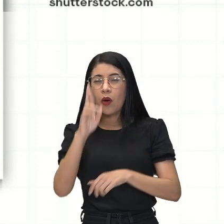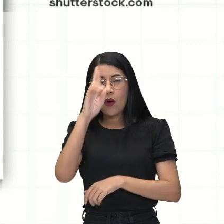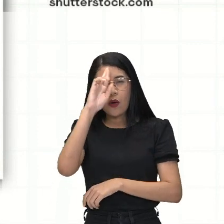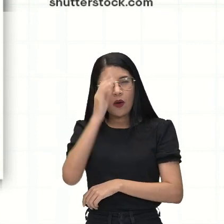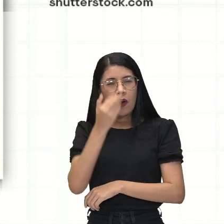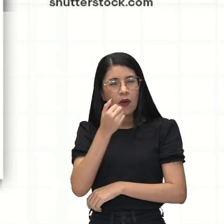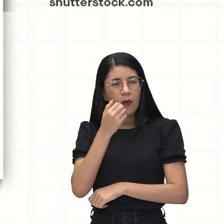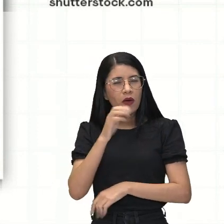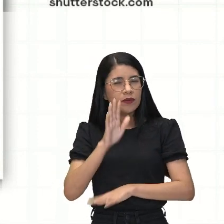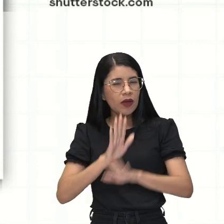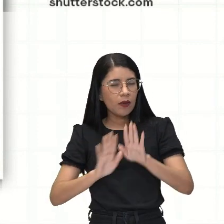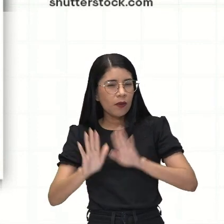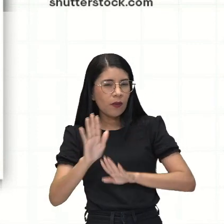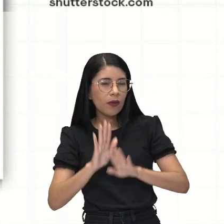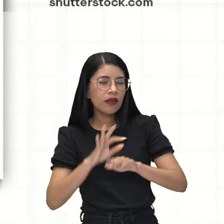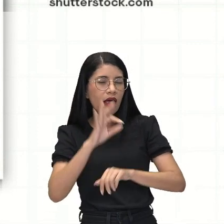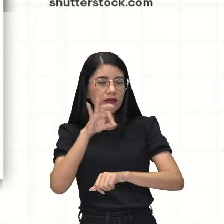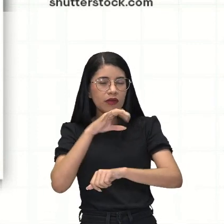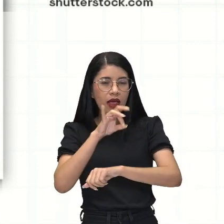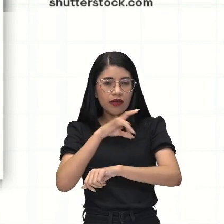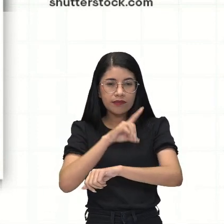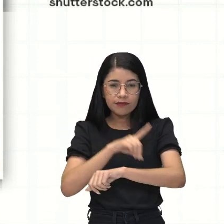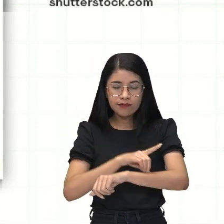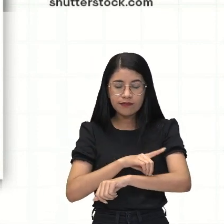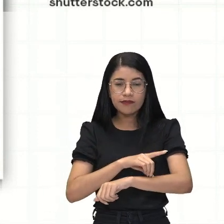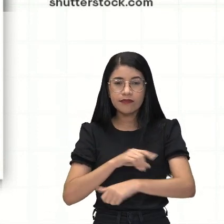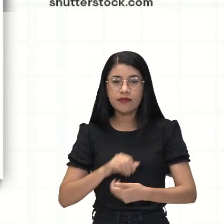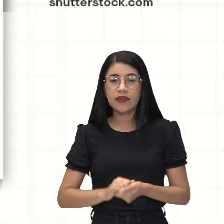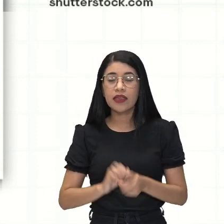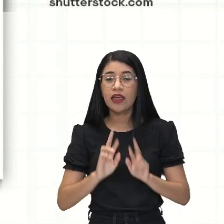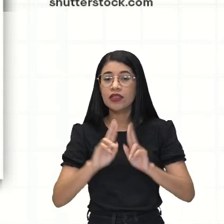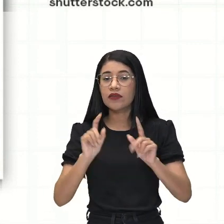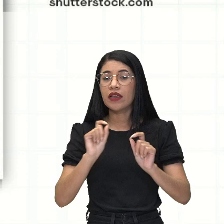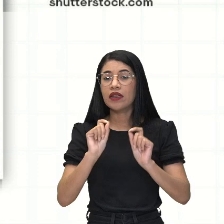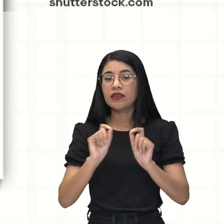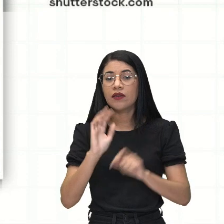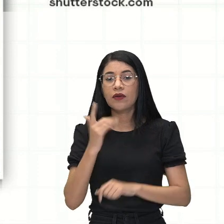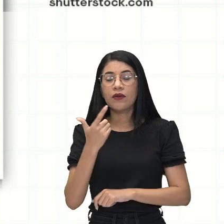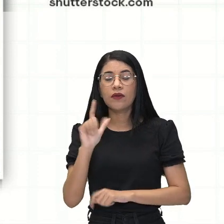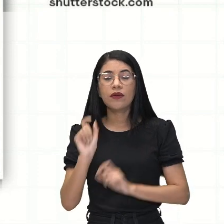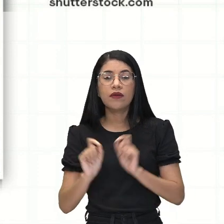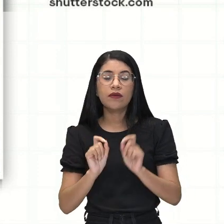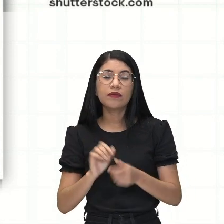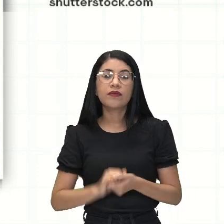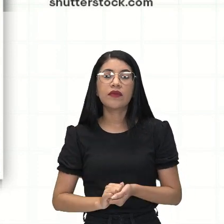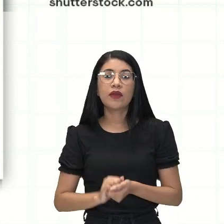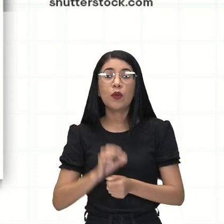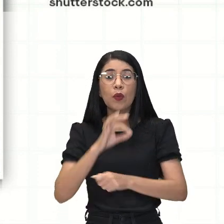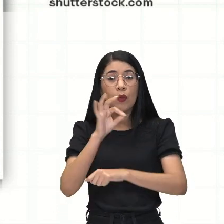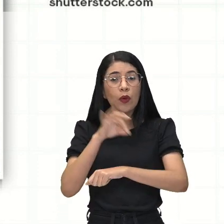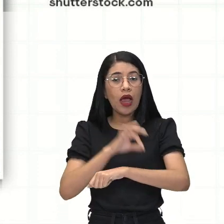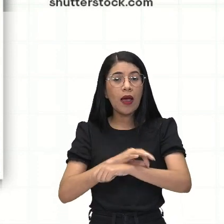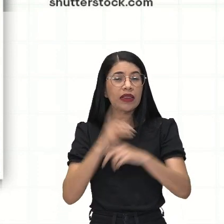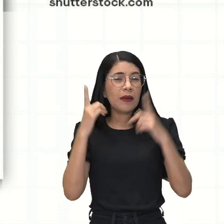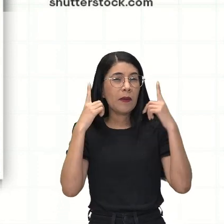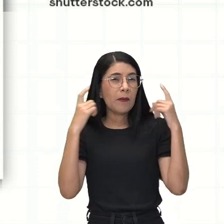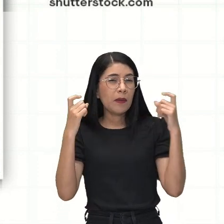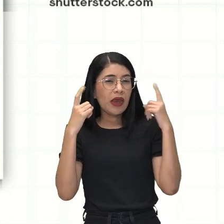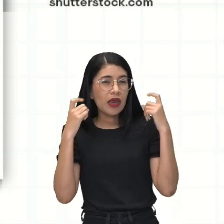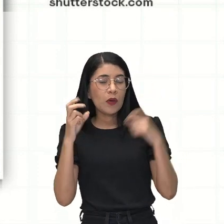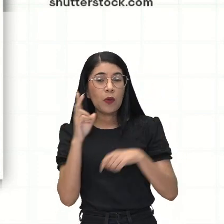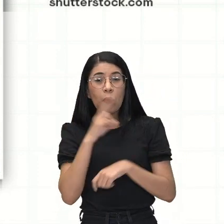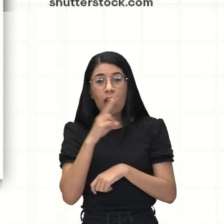para ter cuidado com o mosquito da dengue. Outras diferenças marcantes: o carapanã, barulho e velocidade